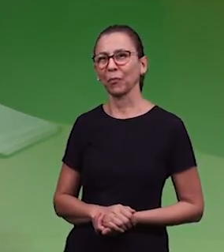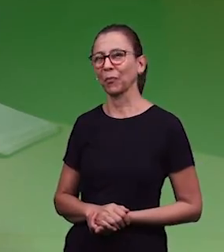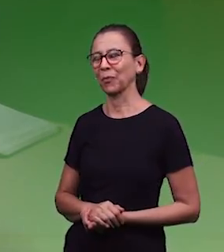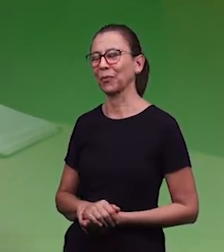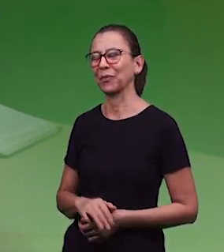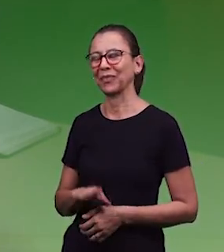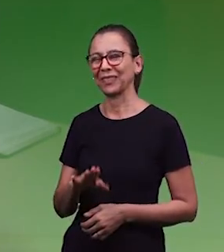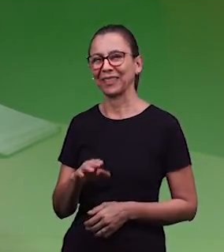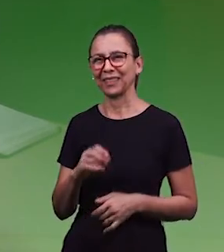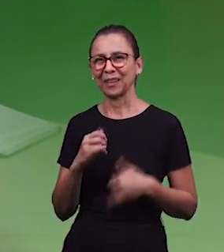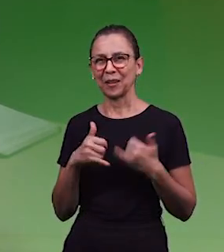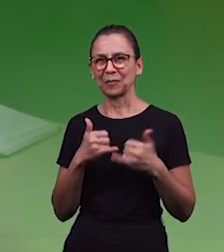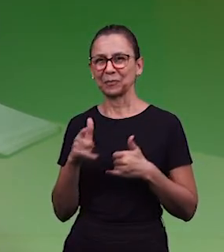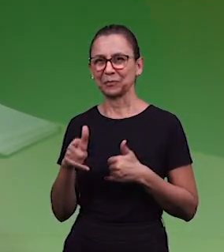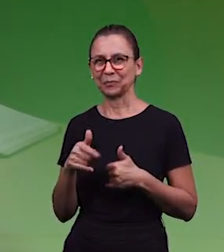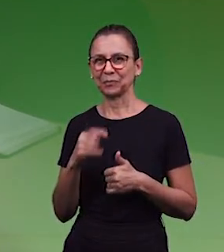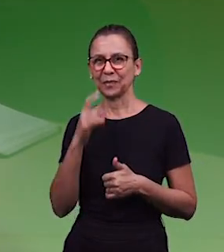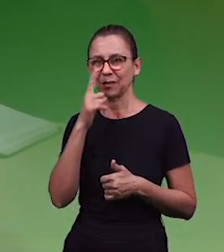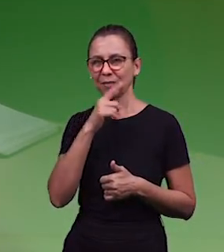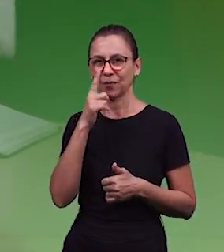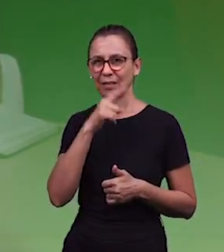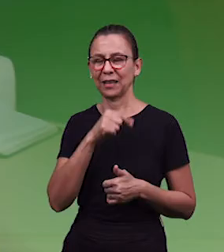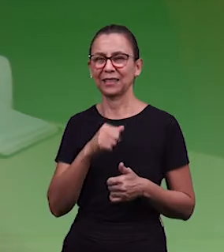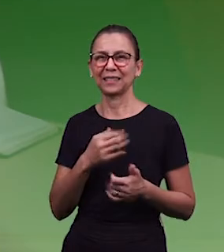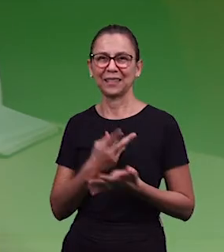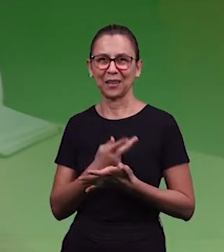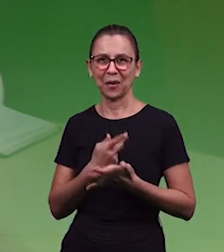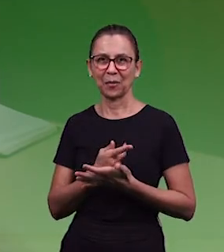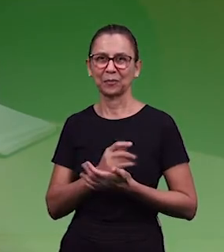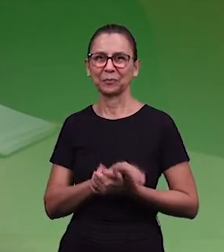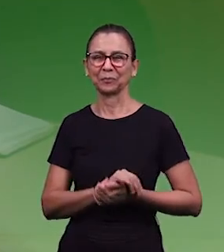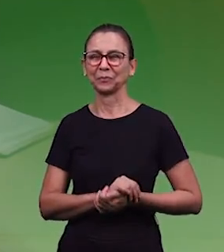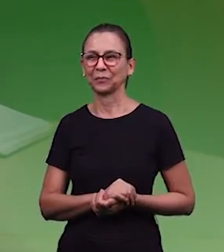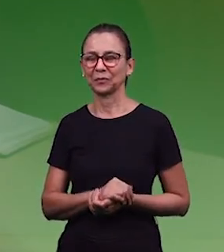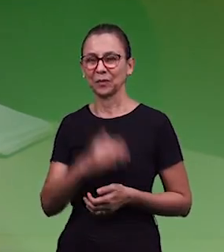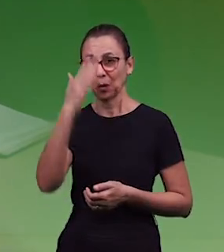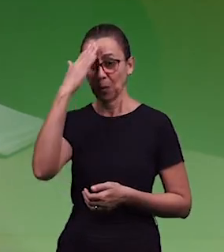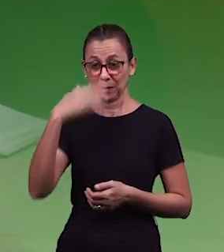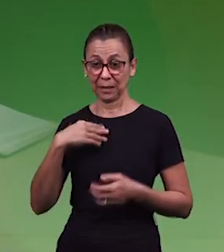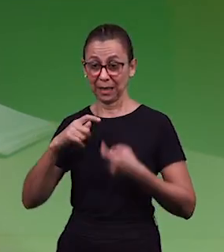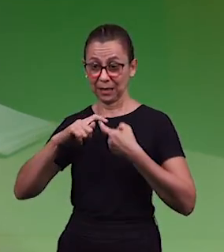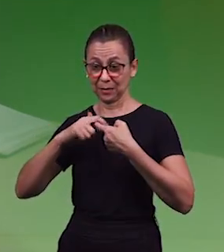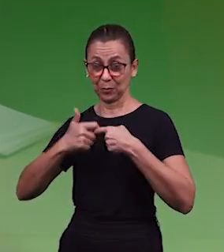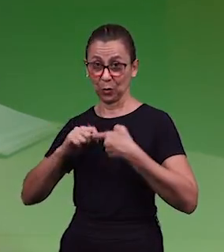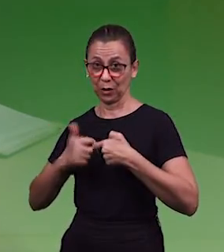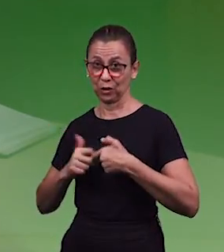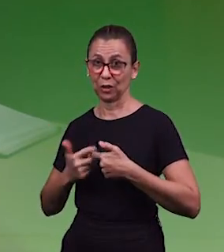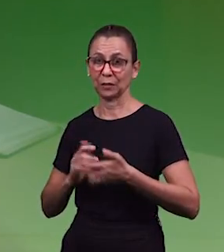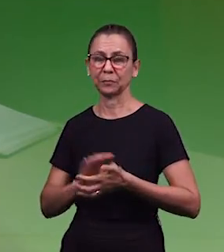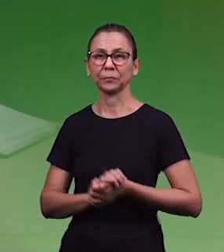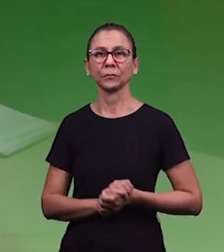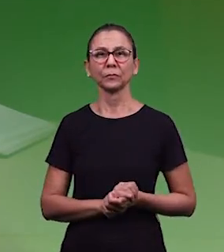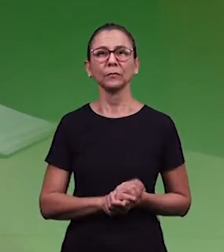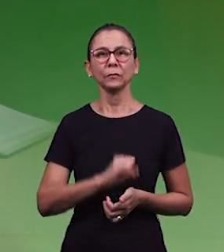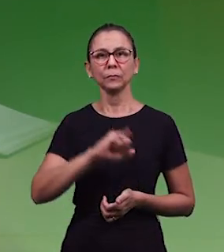Certo, certíssimo. Jetro era o sogro. Certíssimo. Obrigado pela correção. Jetro